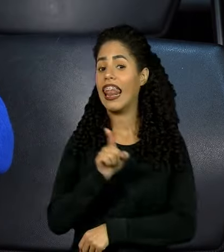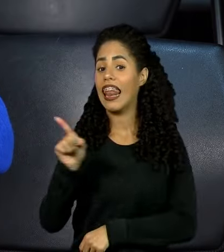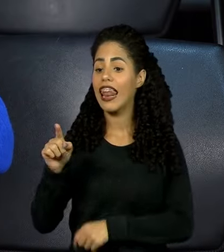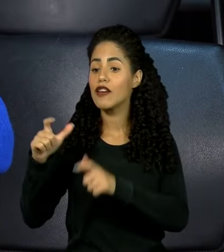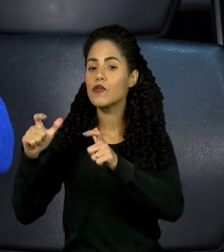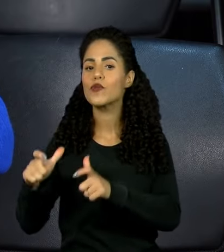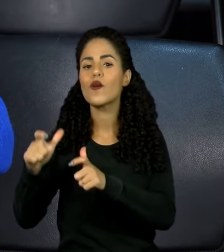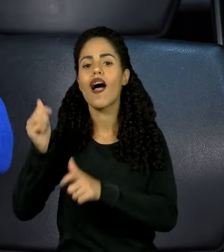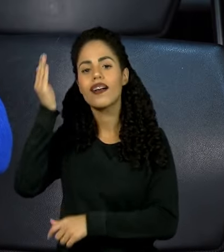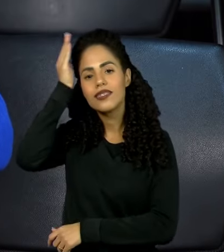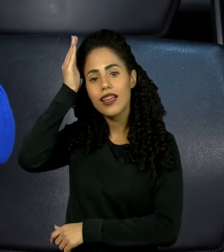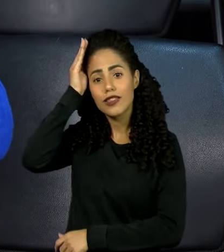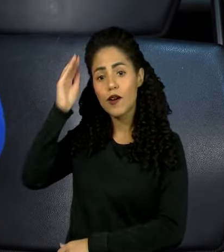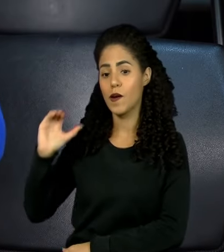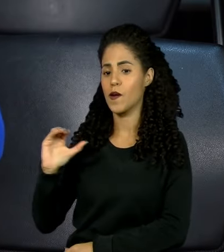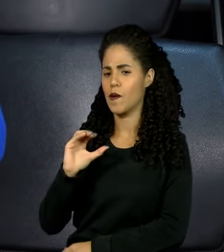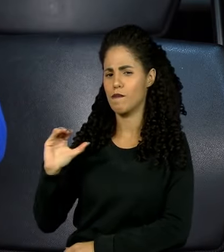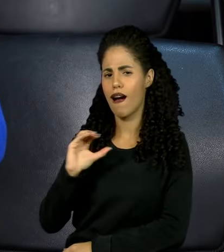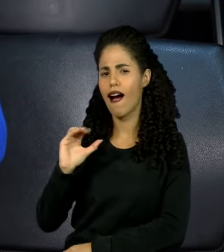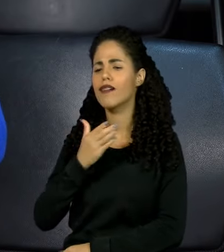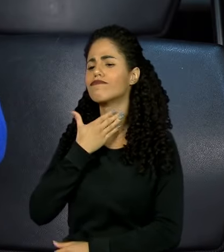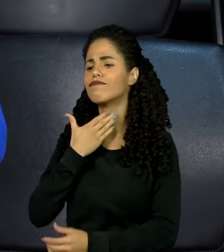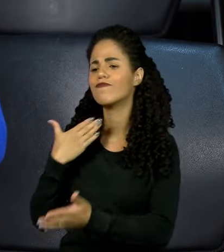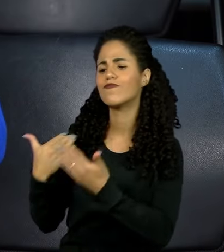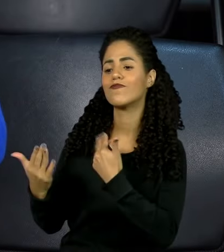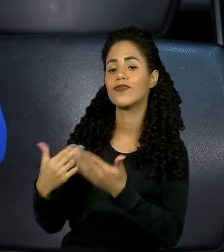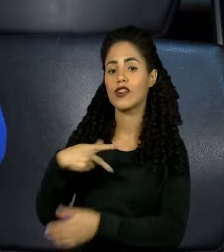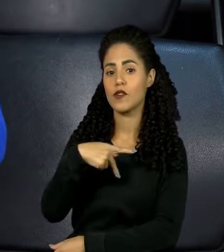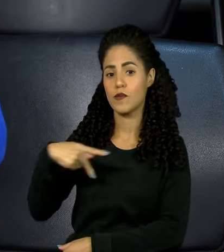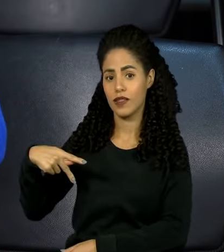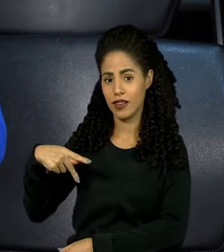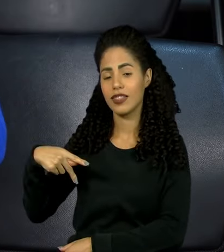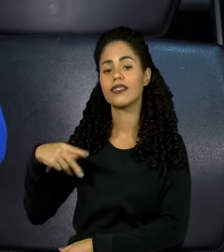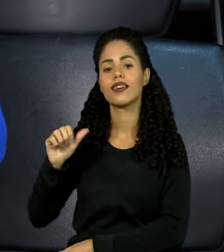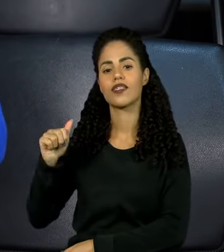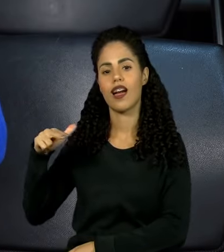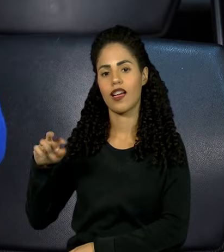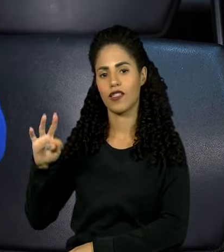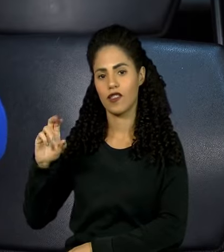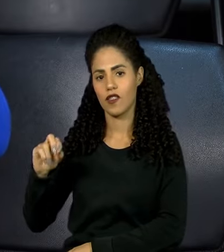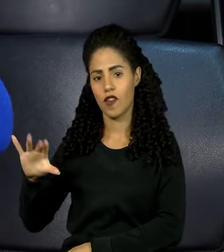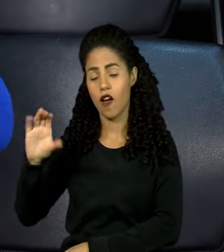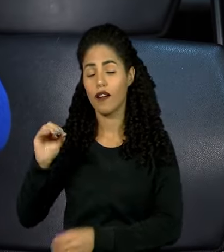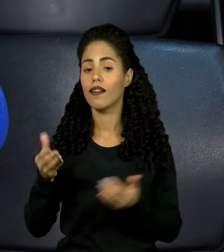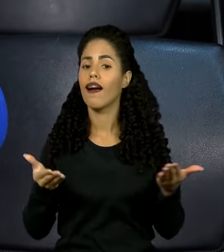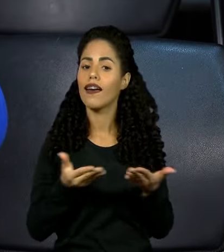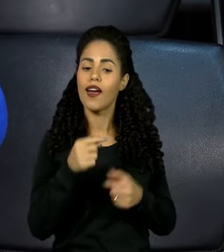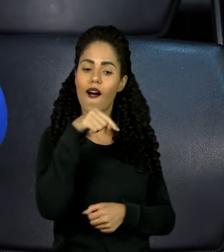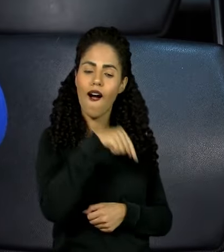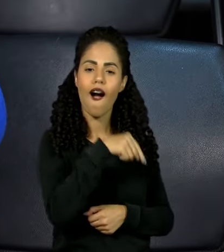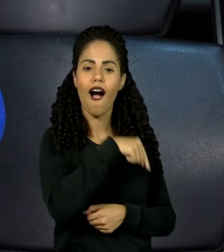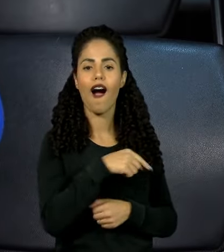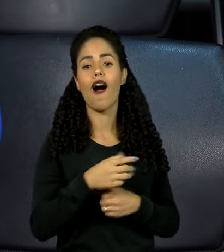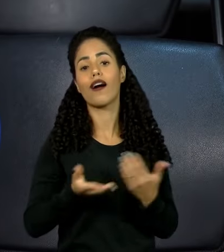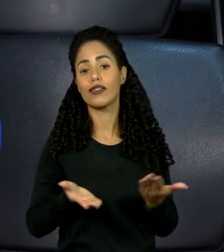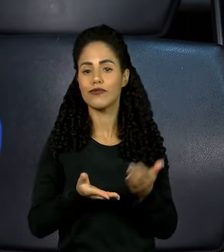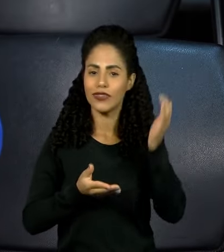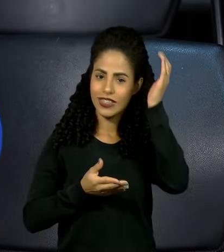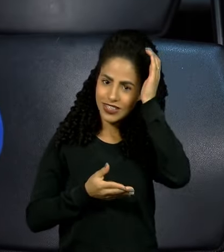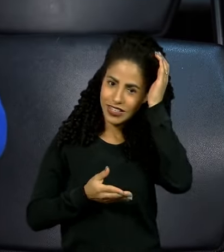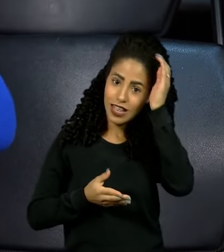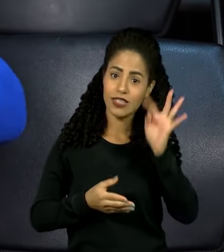Sesc de Copacabana numa conversa super legal com o presidente Queiroz presidente da cé Comércio e agora a gente tá aqui no Sesc